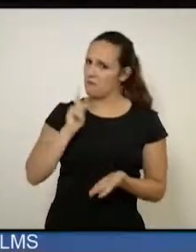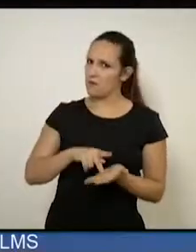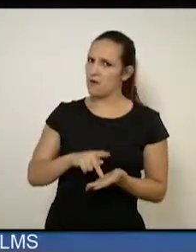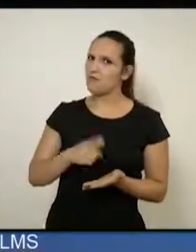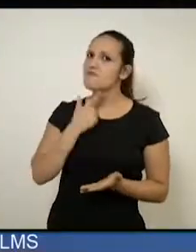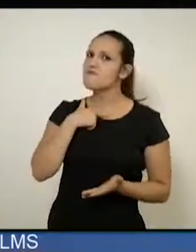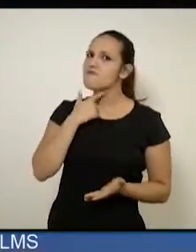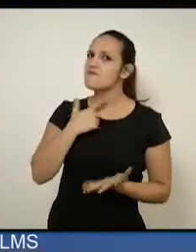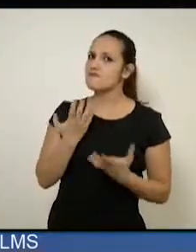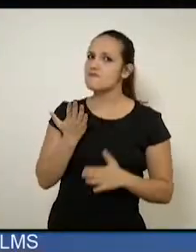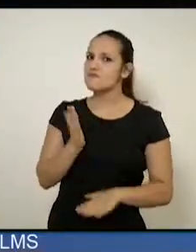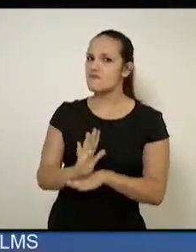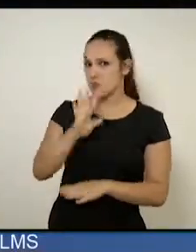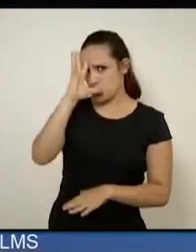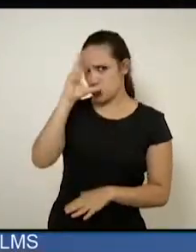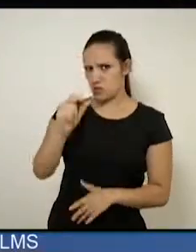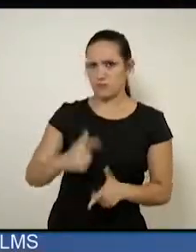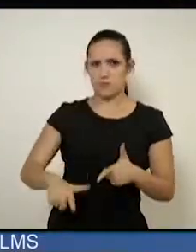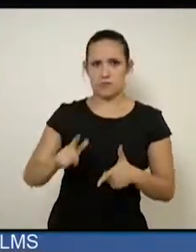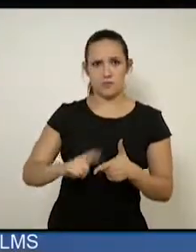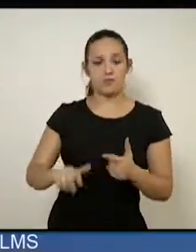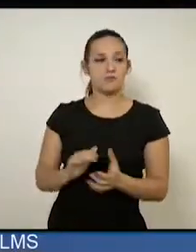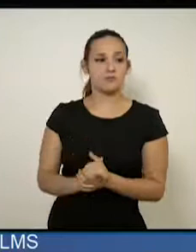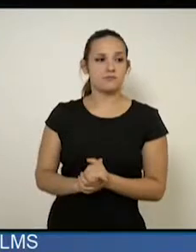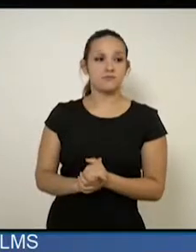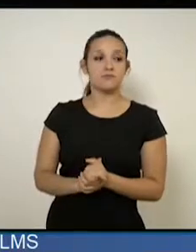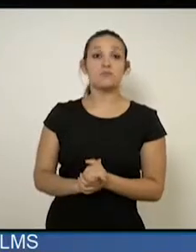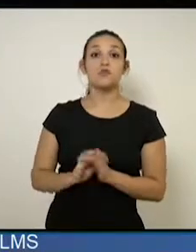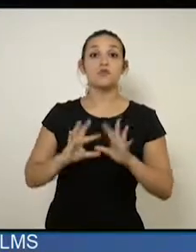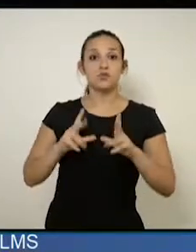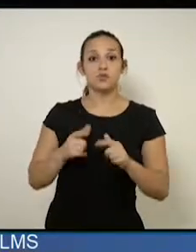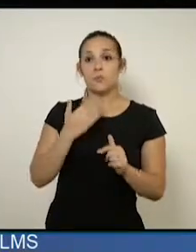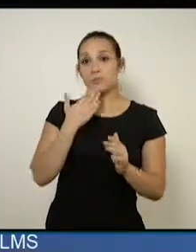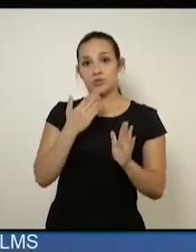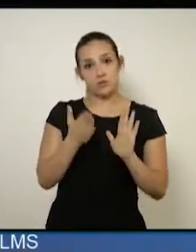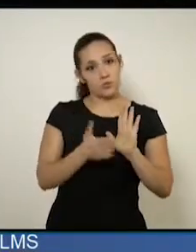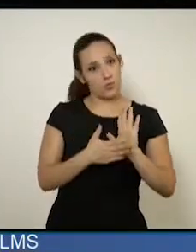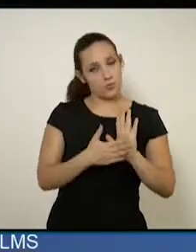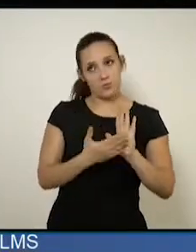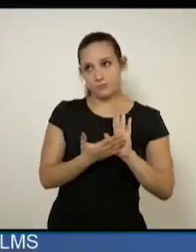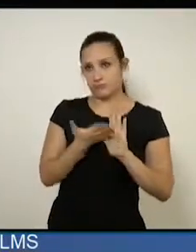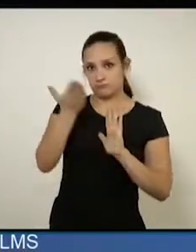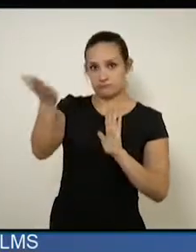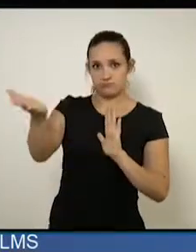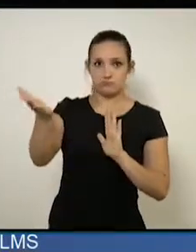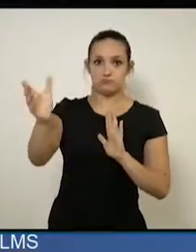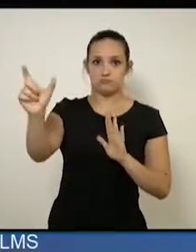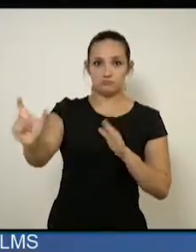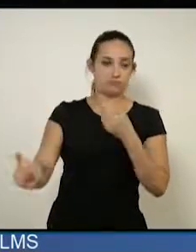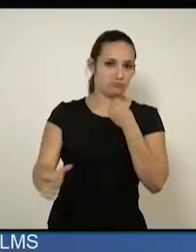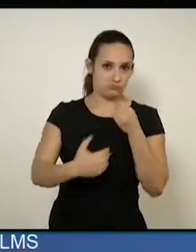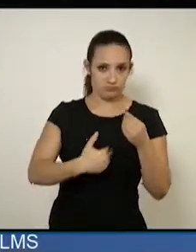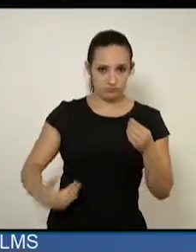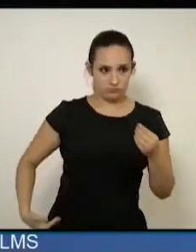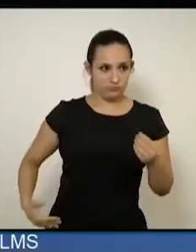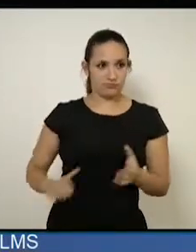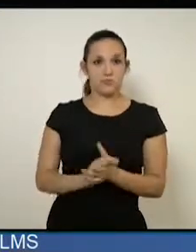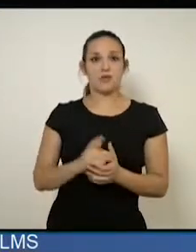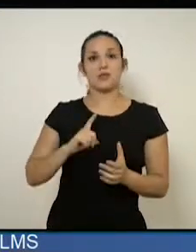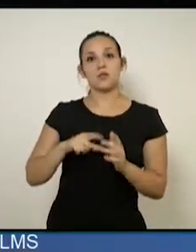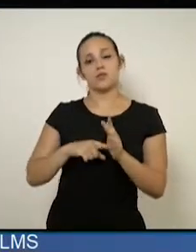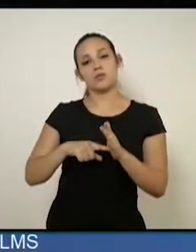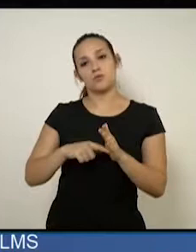com vontade de resolver o problema e levou, então, a nossa minuta de proposta. São 2 projetos. Criar o Fundo